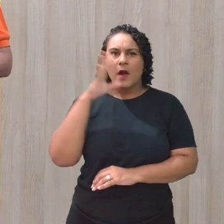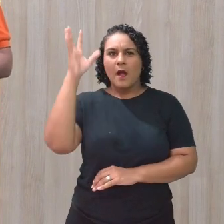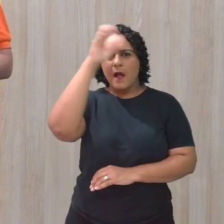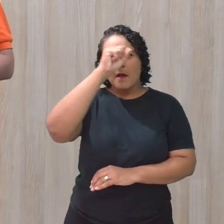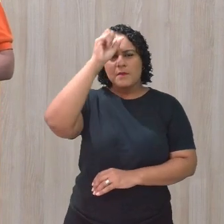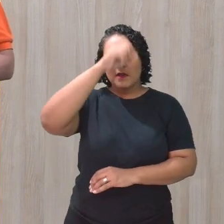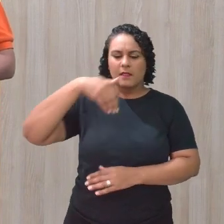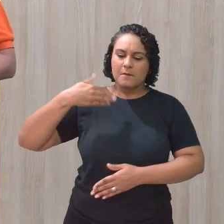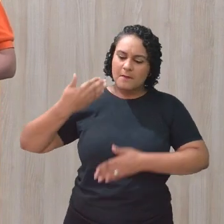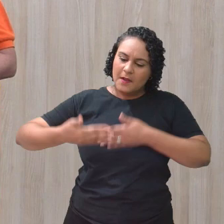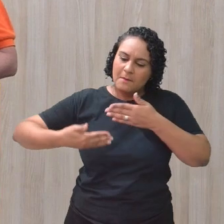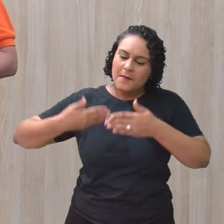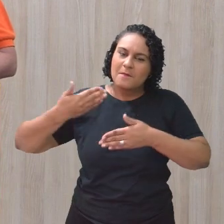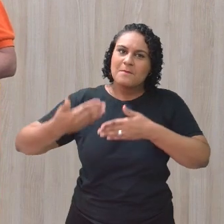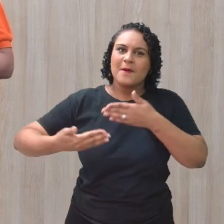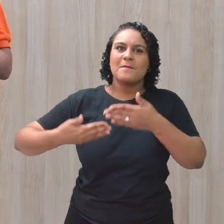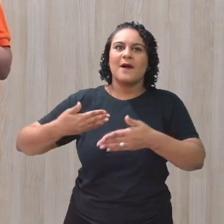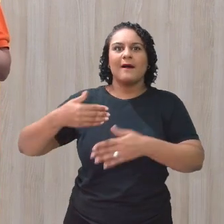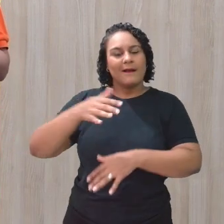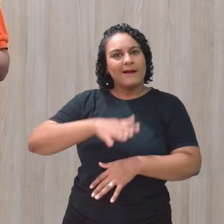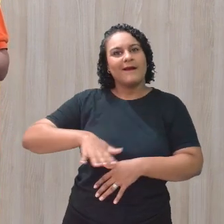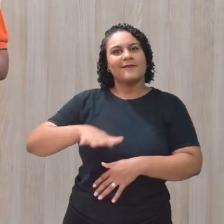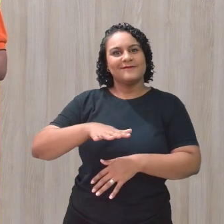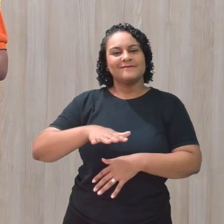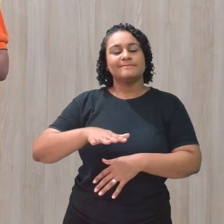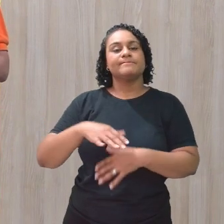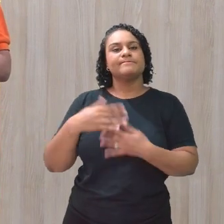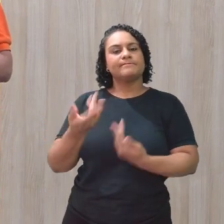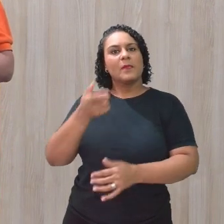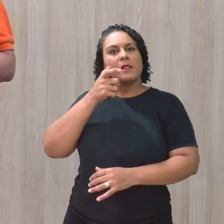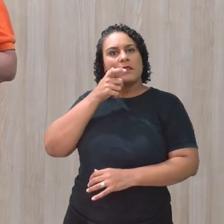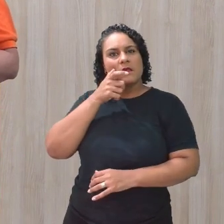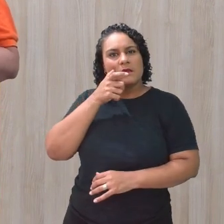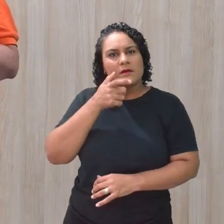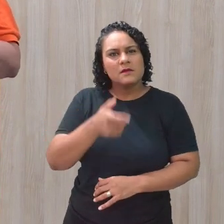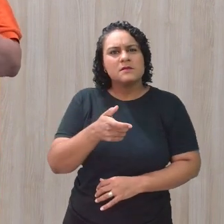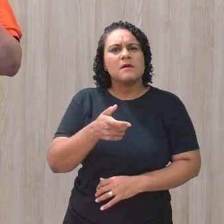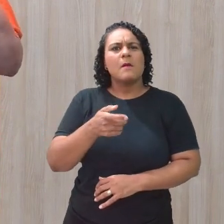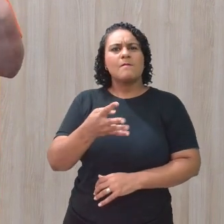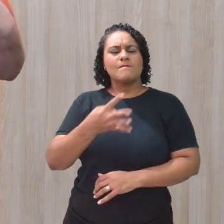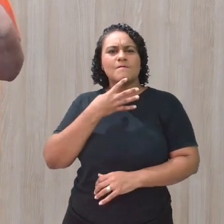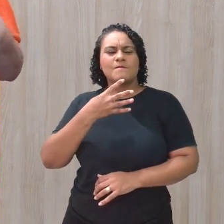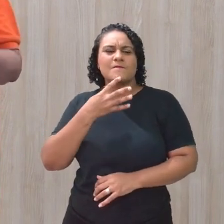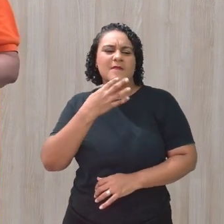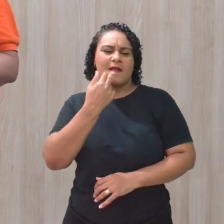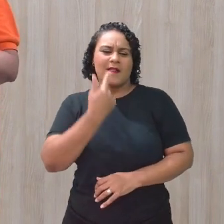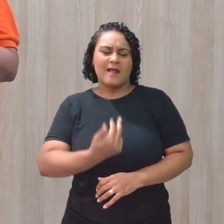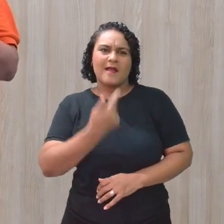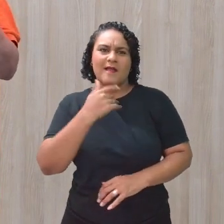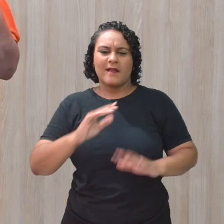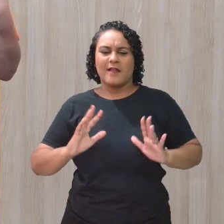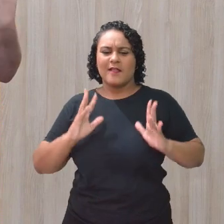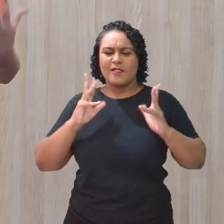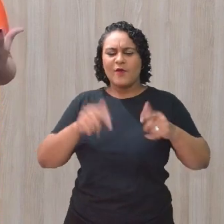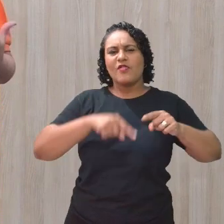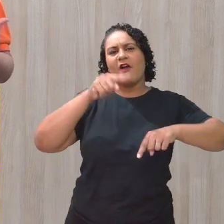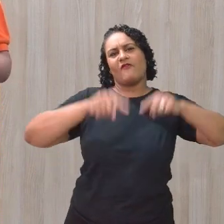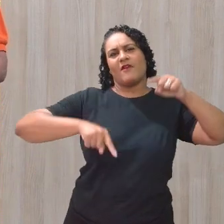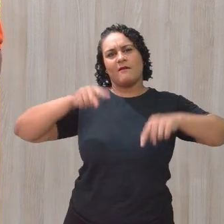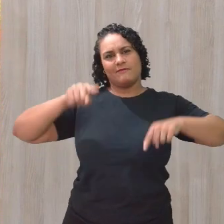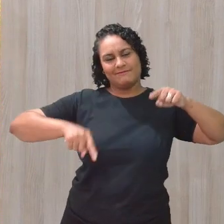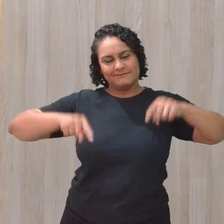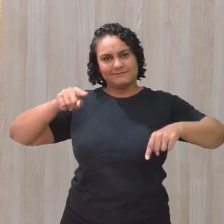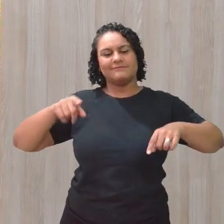cada dia mais sobre ela. E aí é tão interessante conhecer a nossa língua e todas as suas